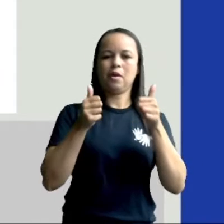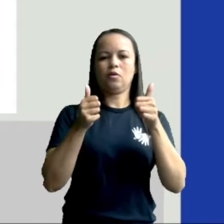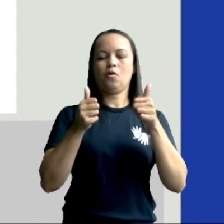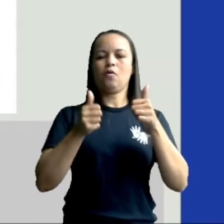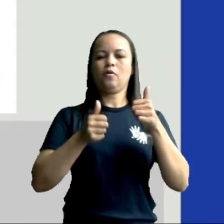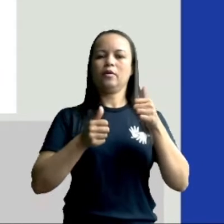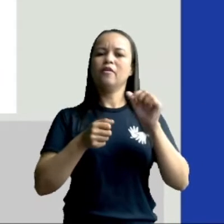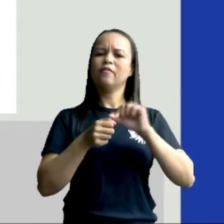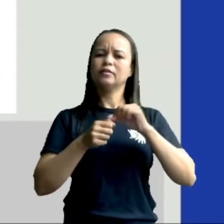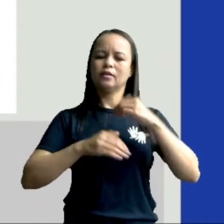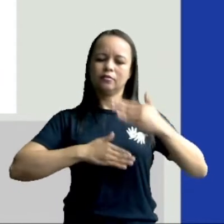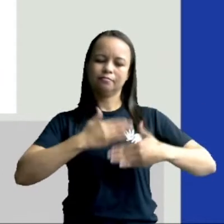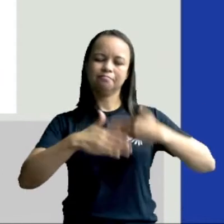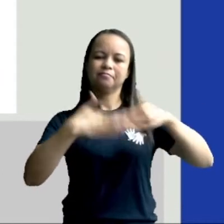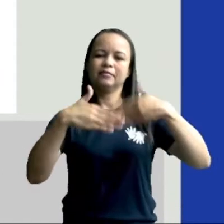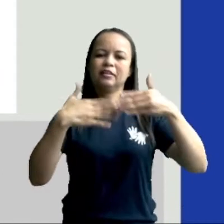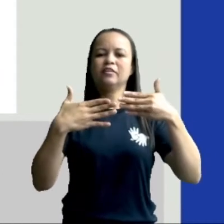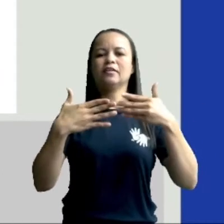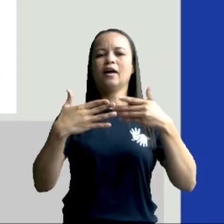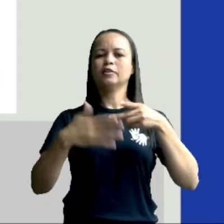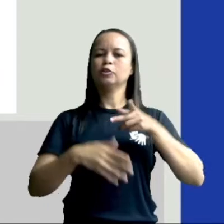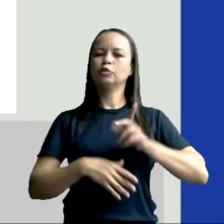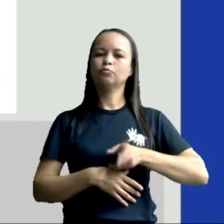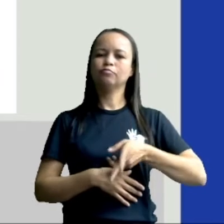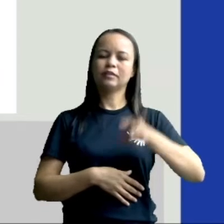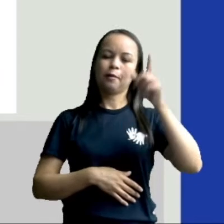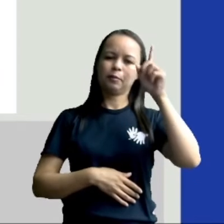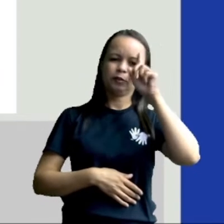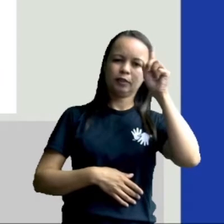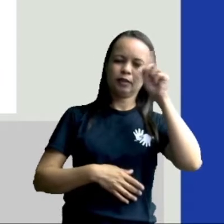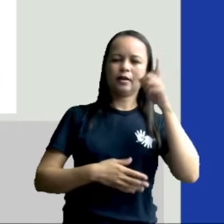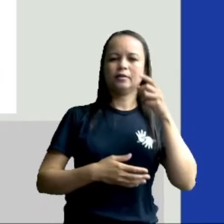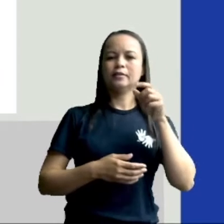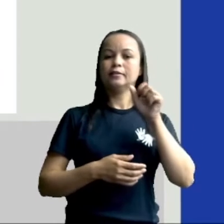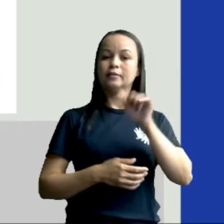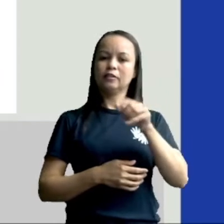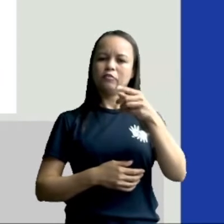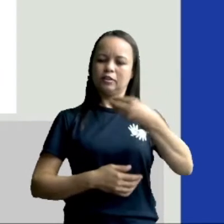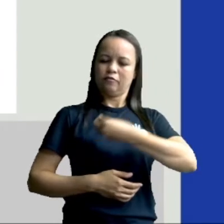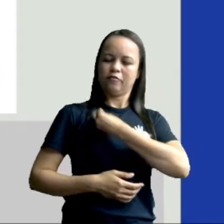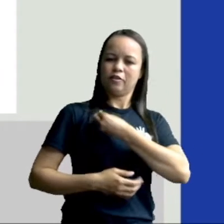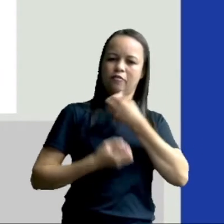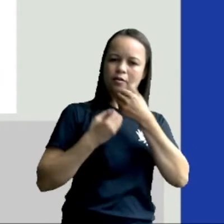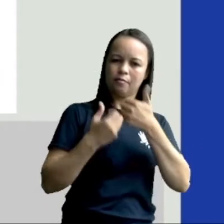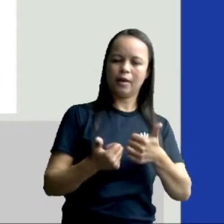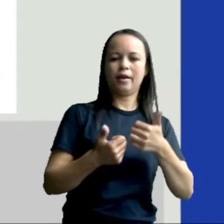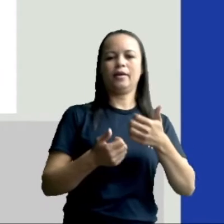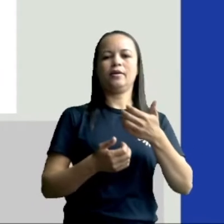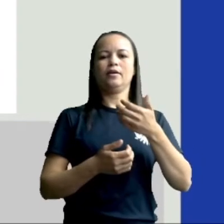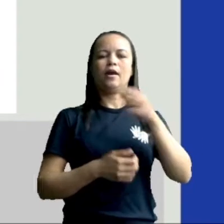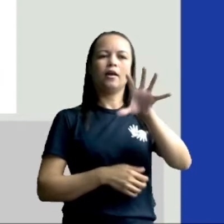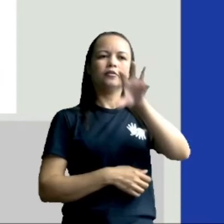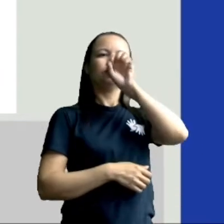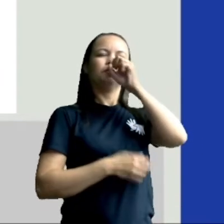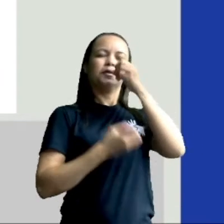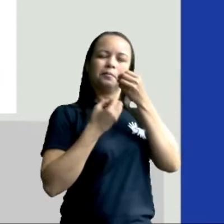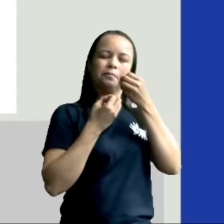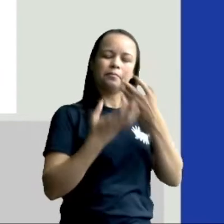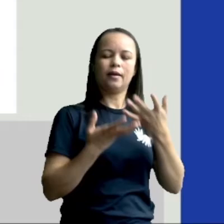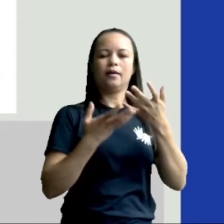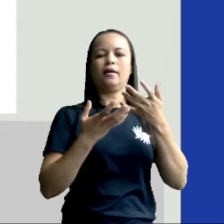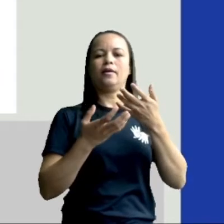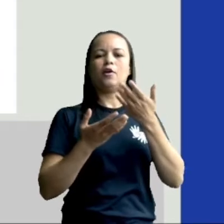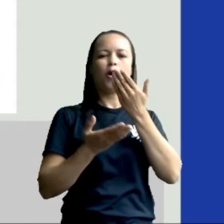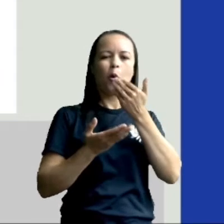nossas atividades. Se você vive bem, se você respira bem, se você se alimenta bem, se você